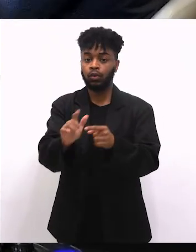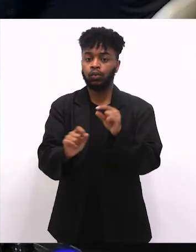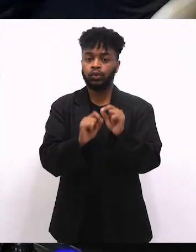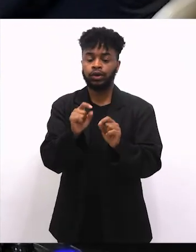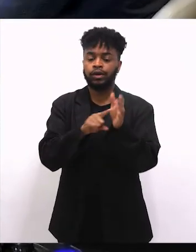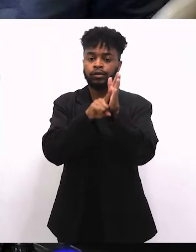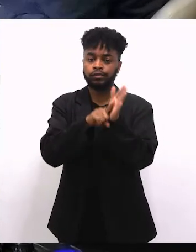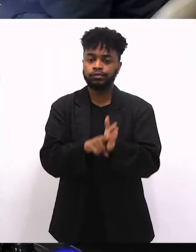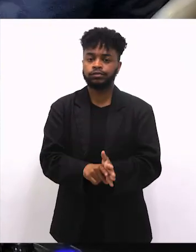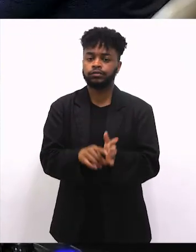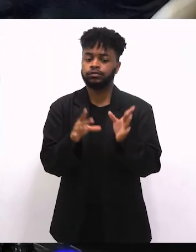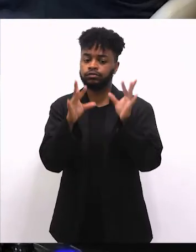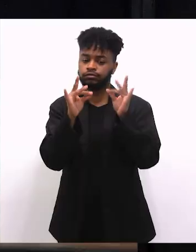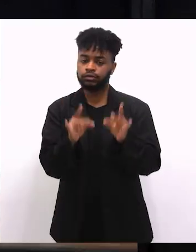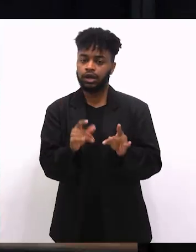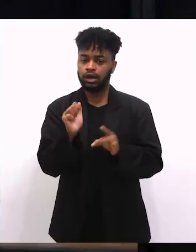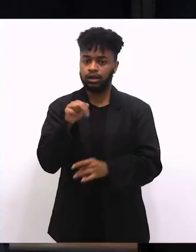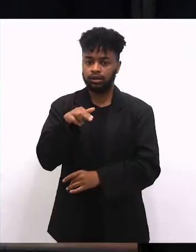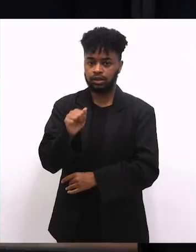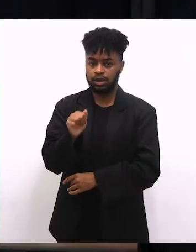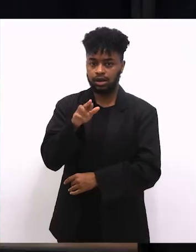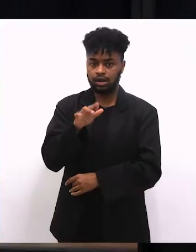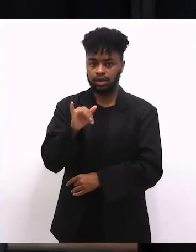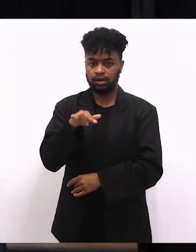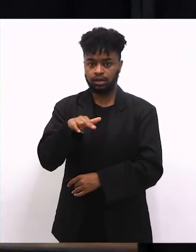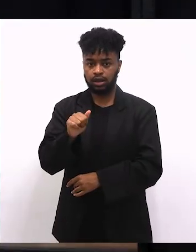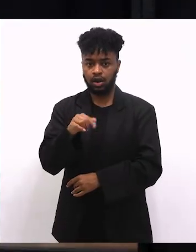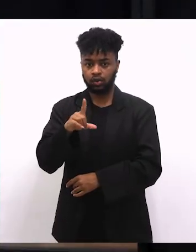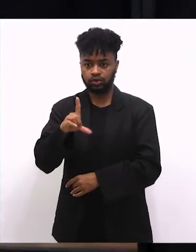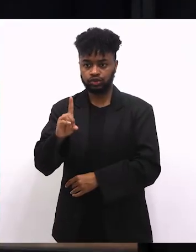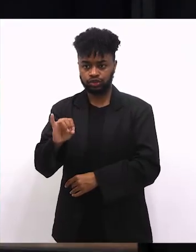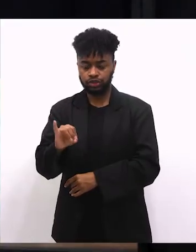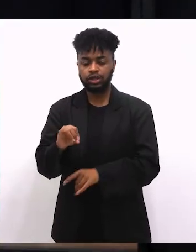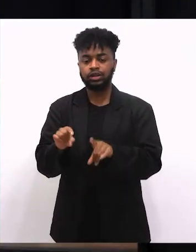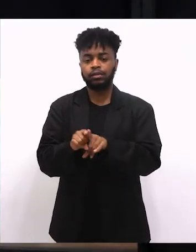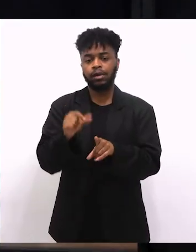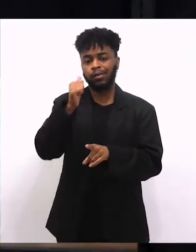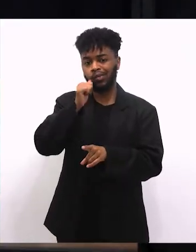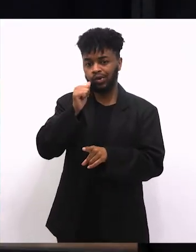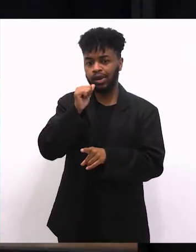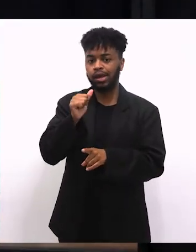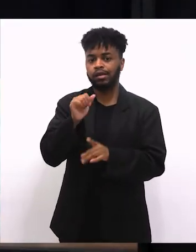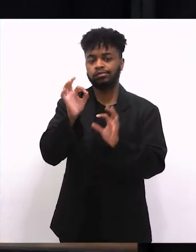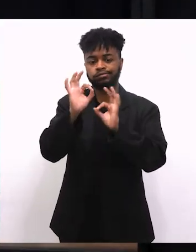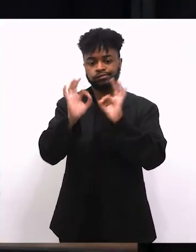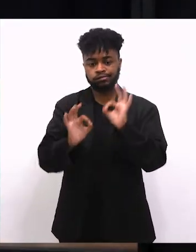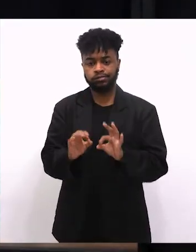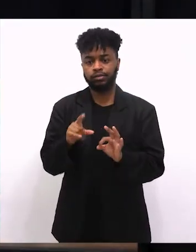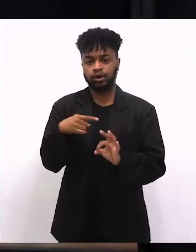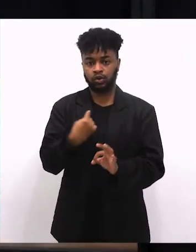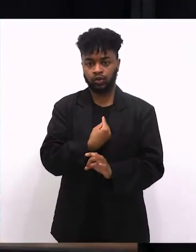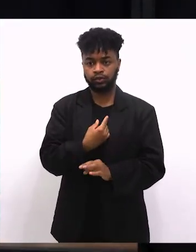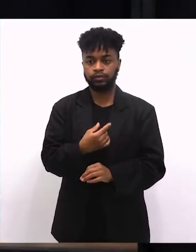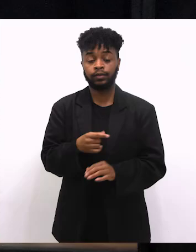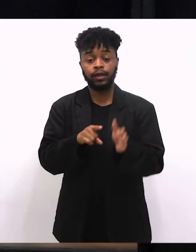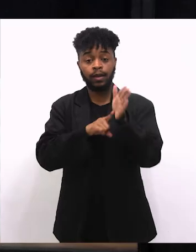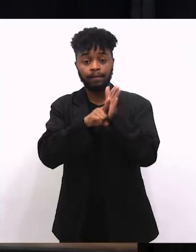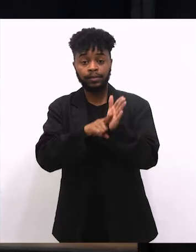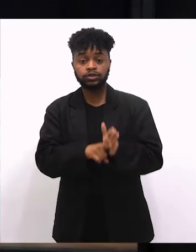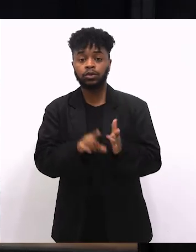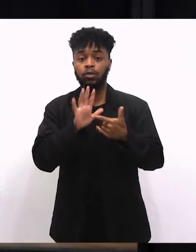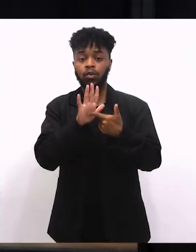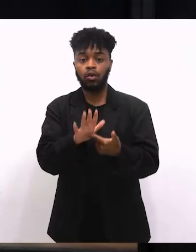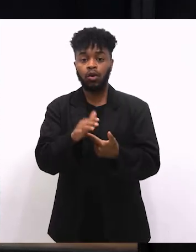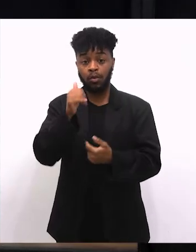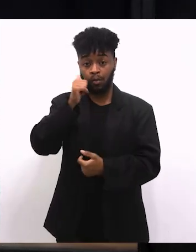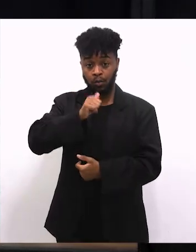assim, a apuração que a Ana Rinaldi, que é outra mulher também, que produziu aqui para nós. Pesquisas anuais apontam